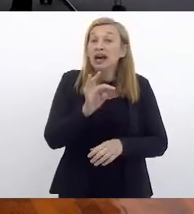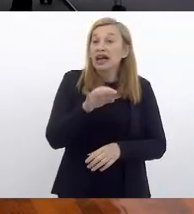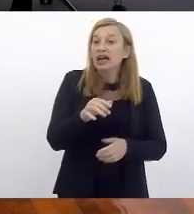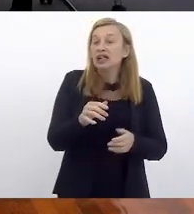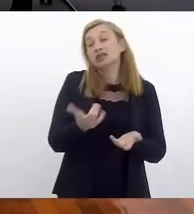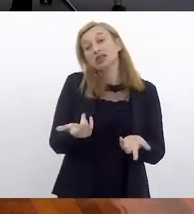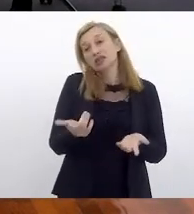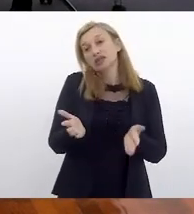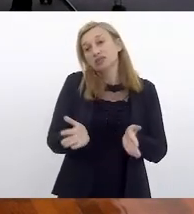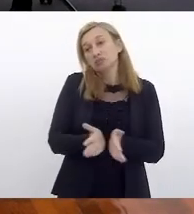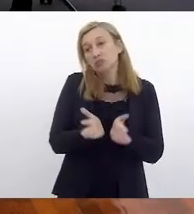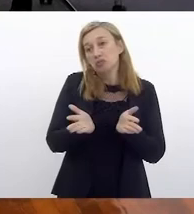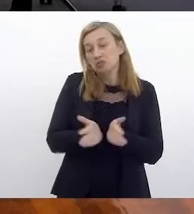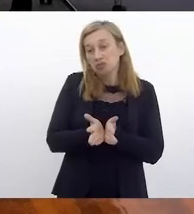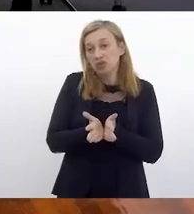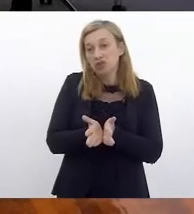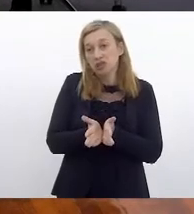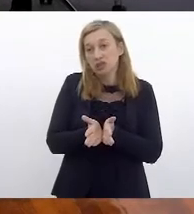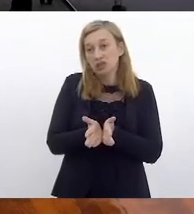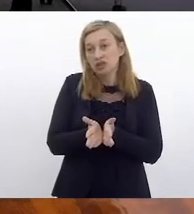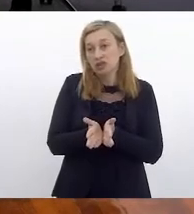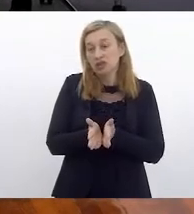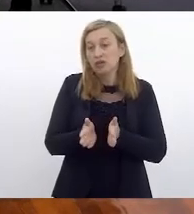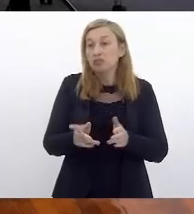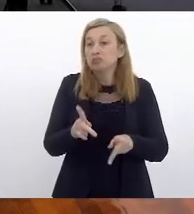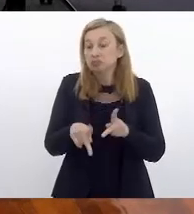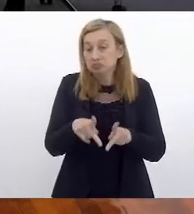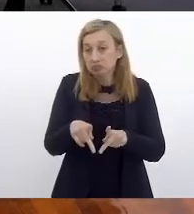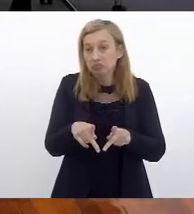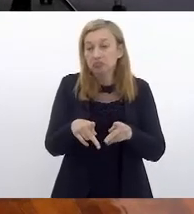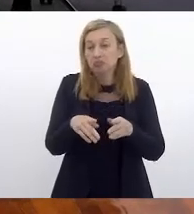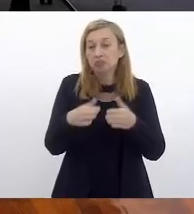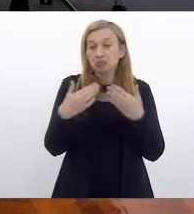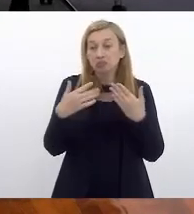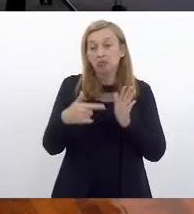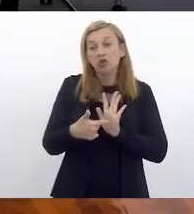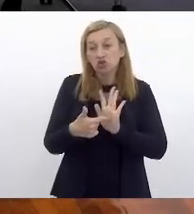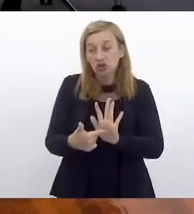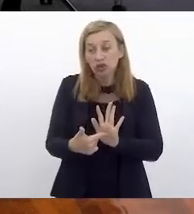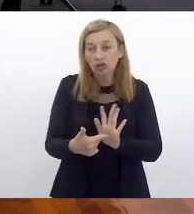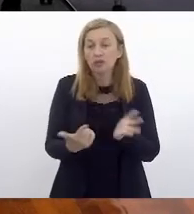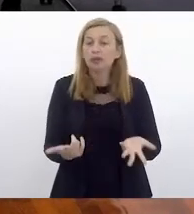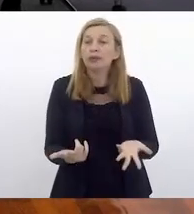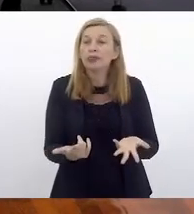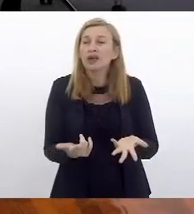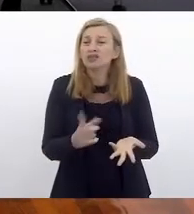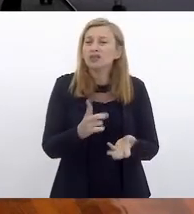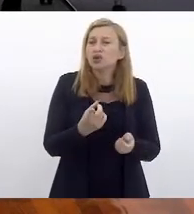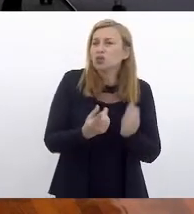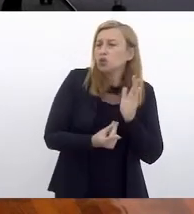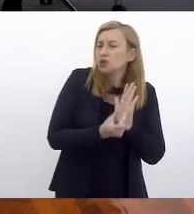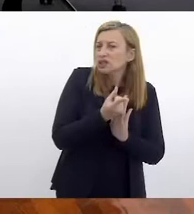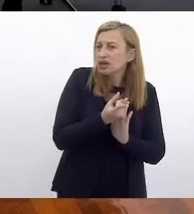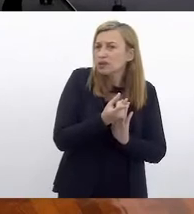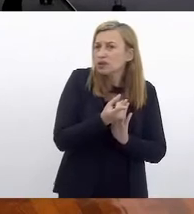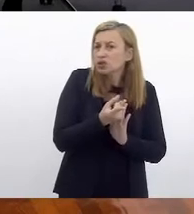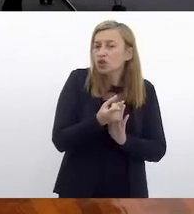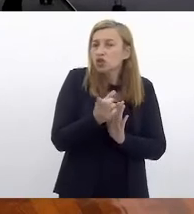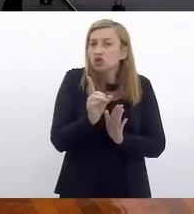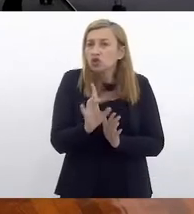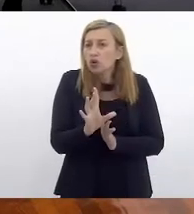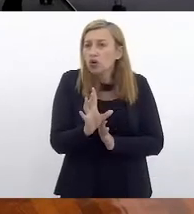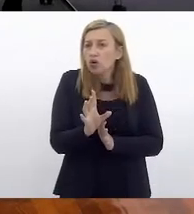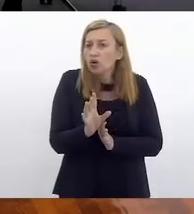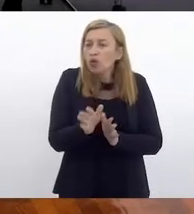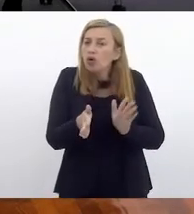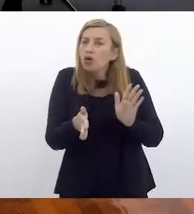calamidade pública declarada. Então, não bastaria, né, nesse orçamento, admitir-se